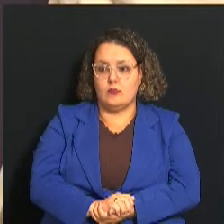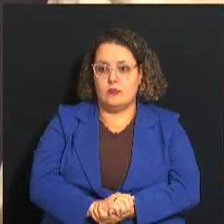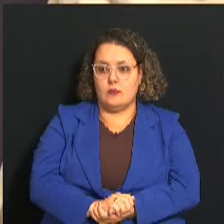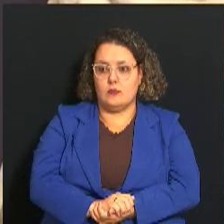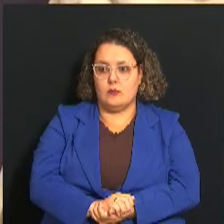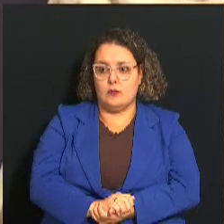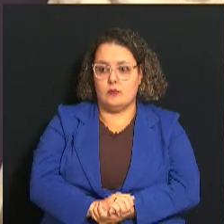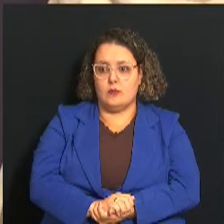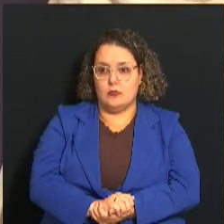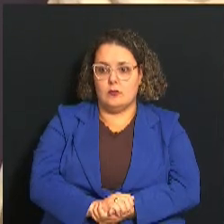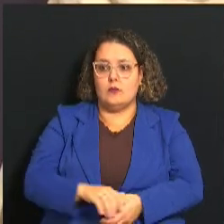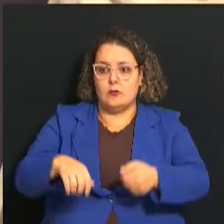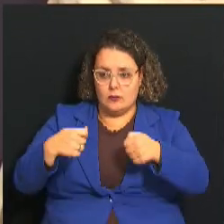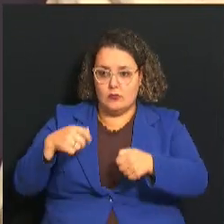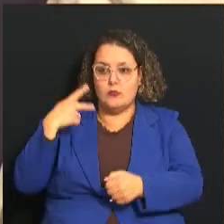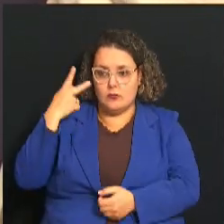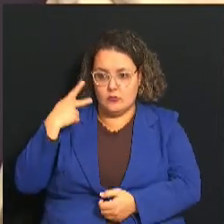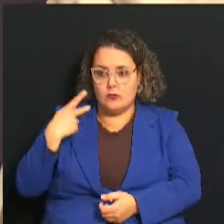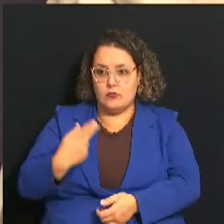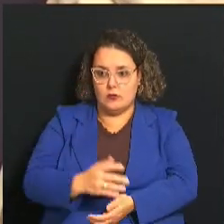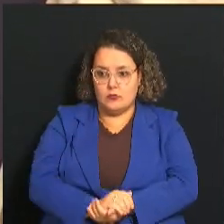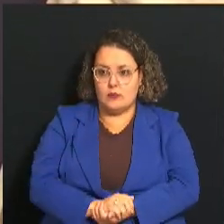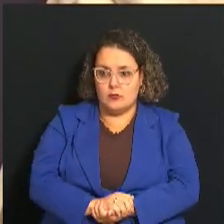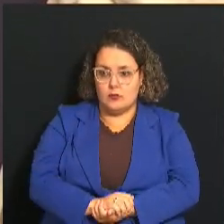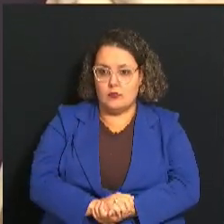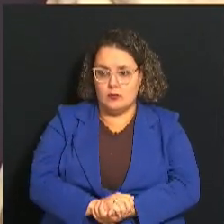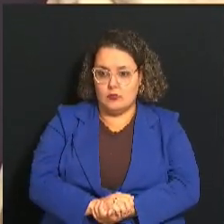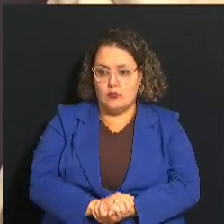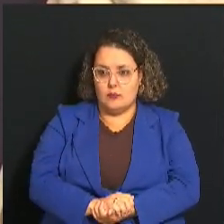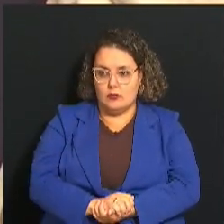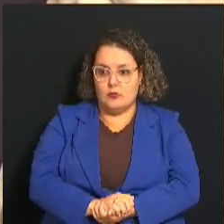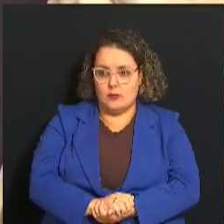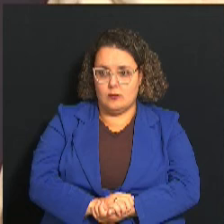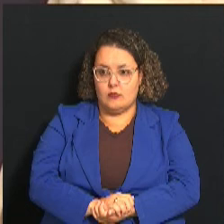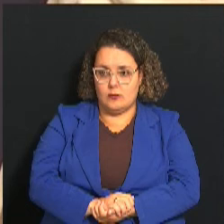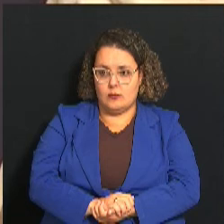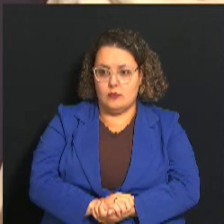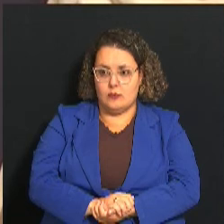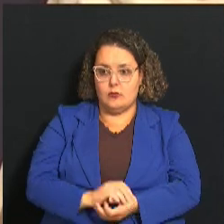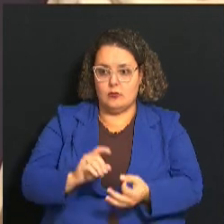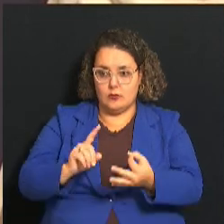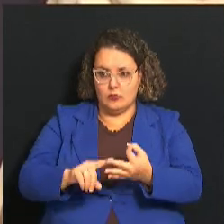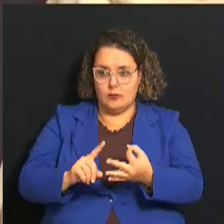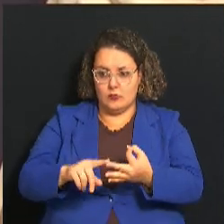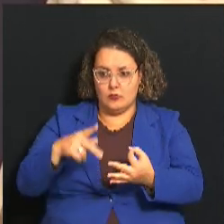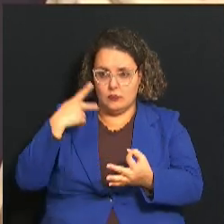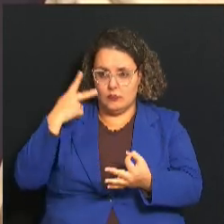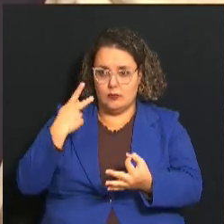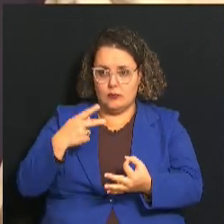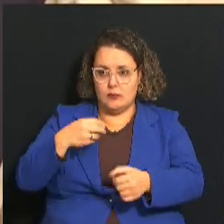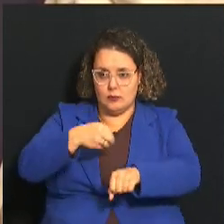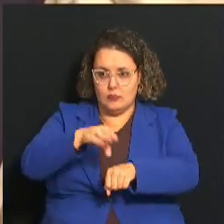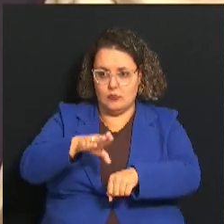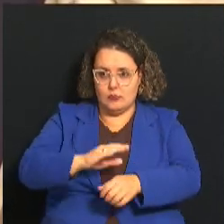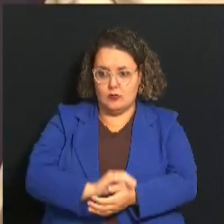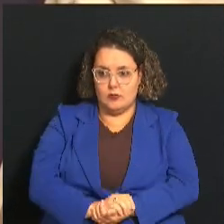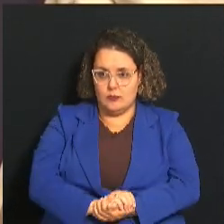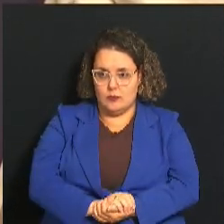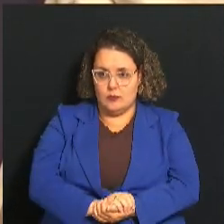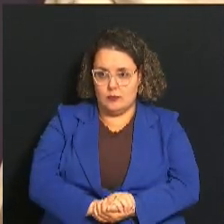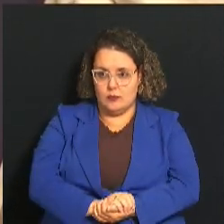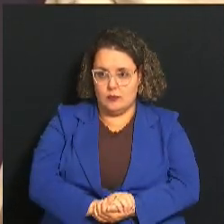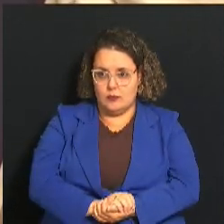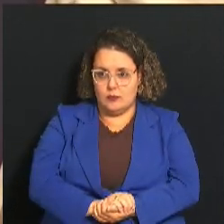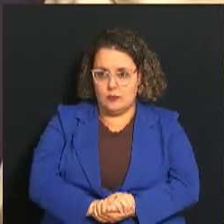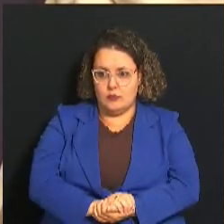Tem que ser vereador. Ele falou isso. Então, a indicação de um vereador, vocês indicam qual é o vereador que deve